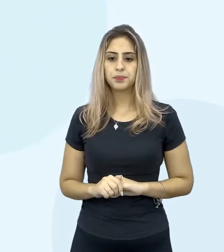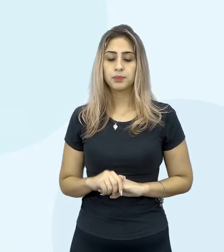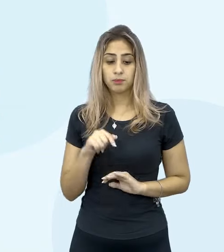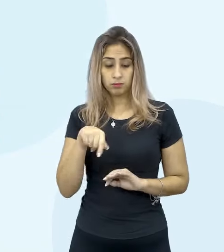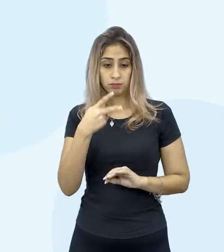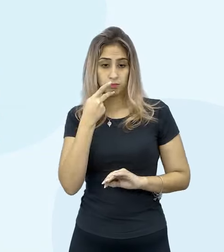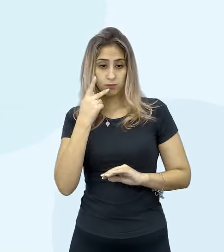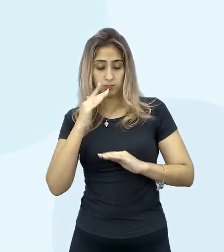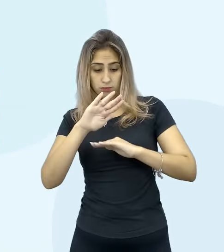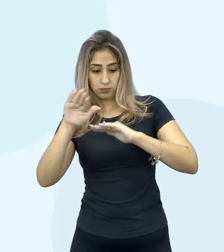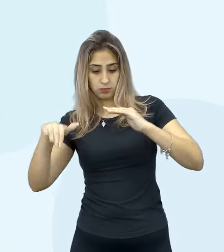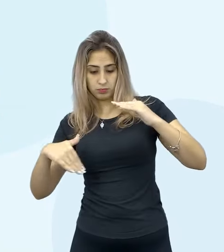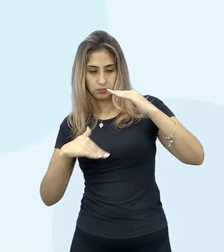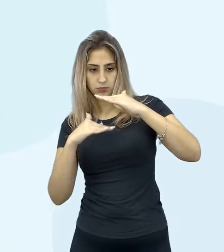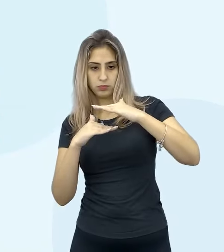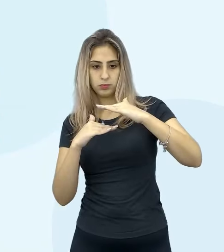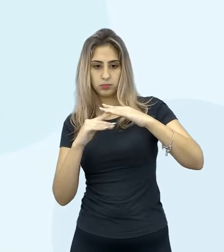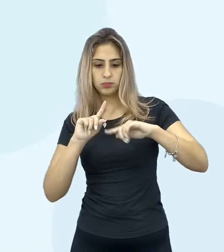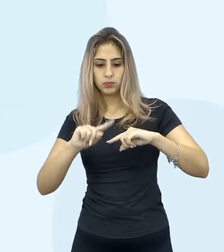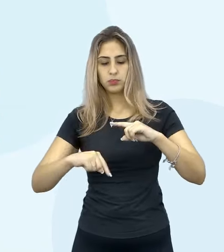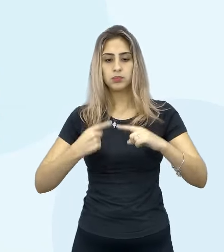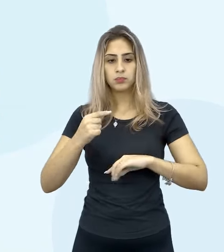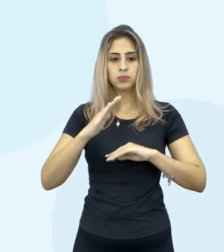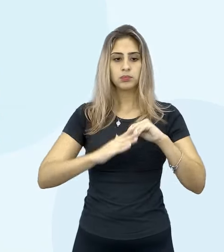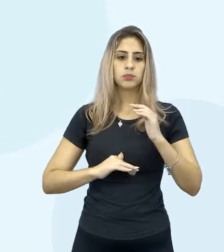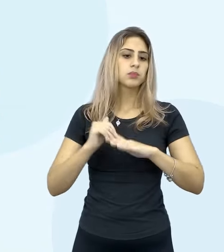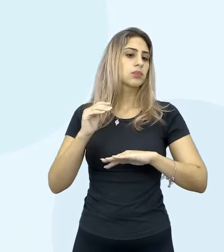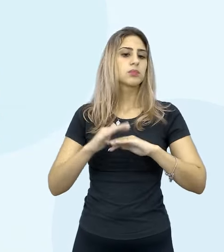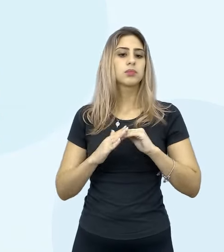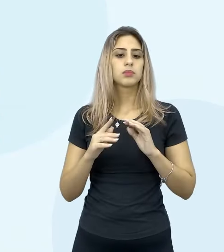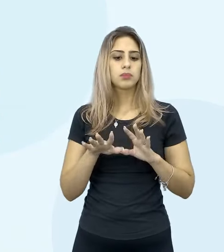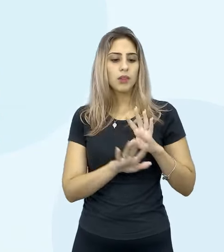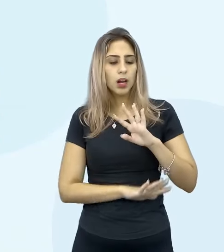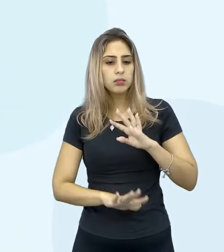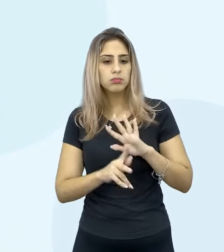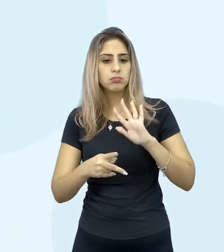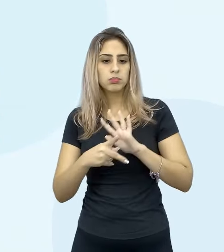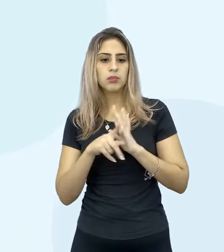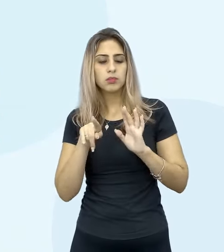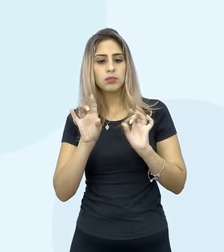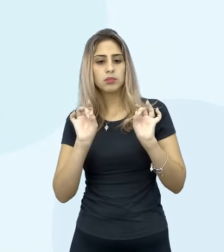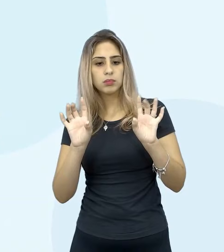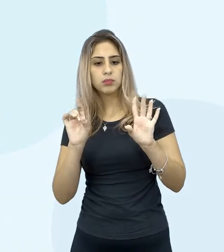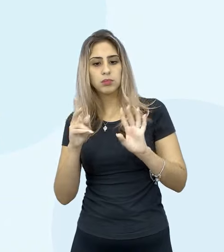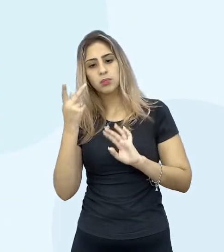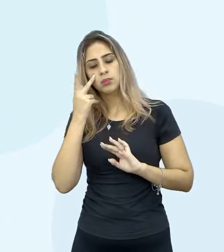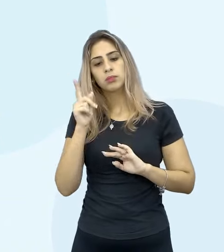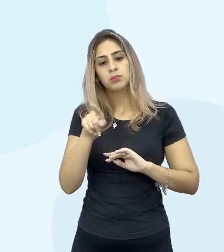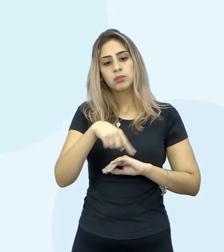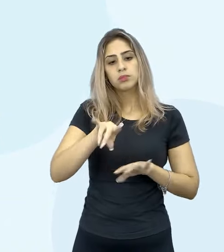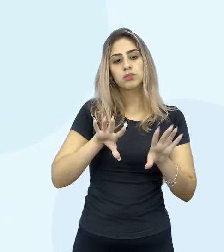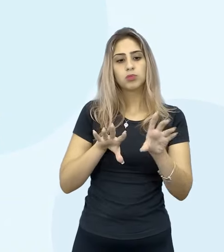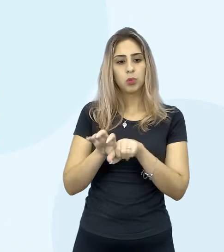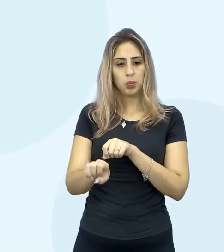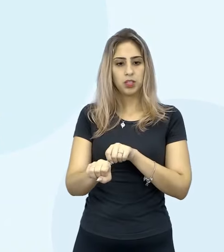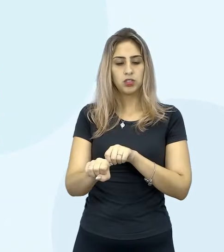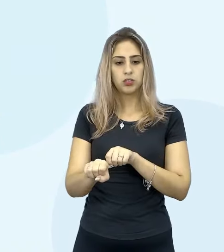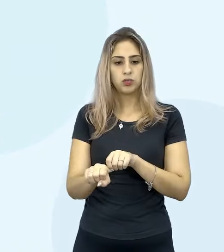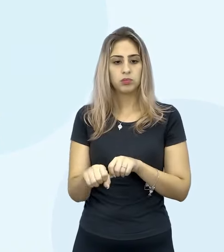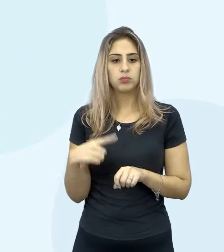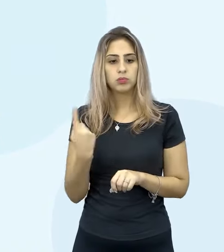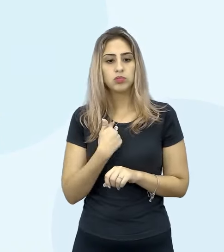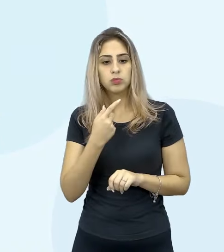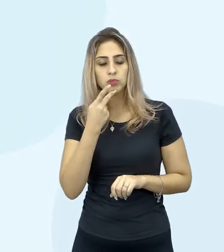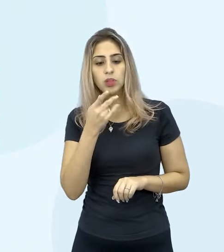bem abaixo, após as habilidades, né, das áreas, bem específicas aí para os itinerários formativos. E a gente